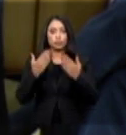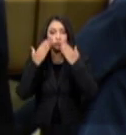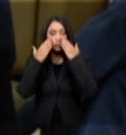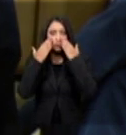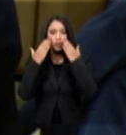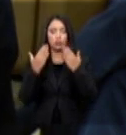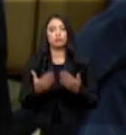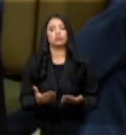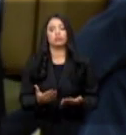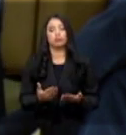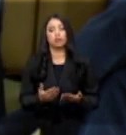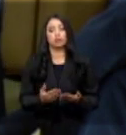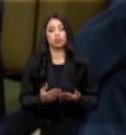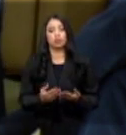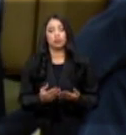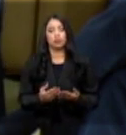apresentada,